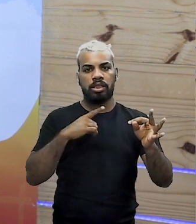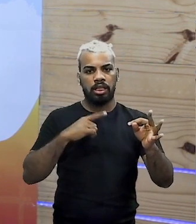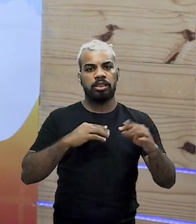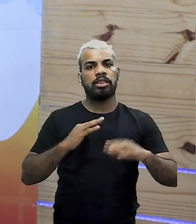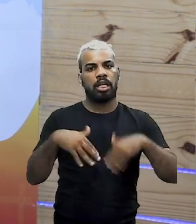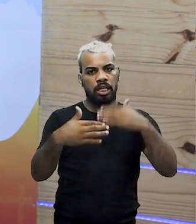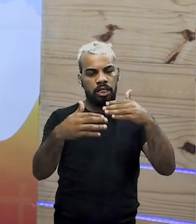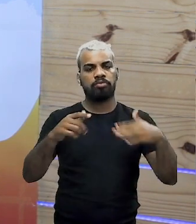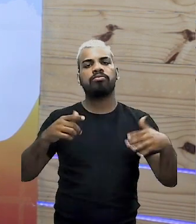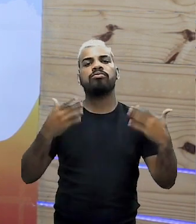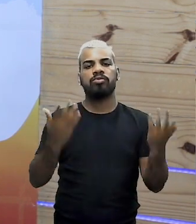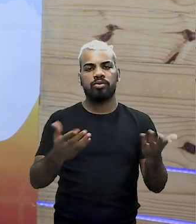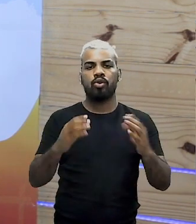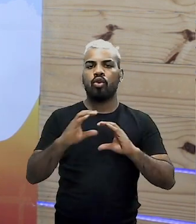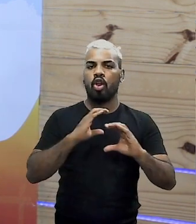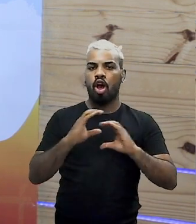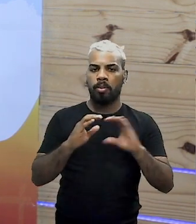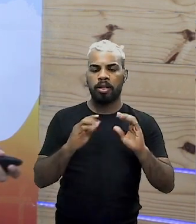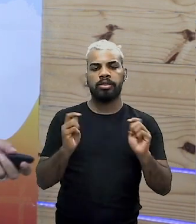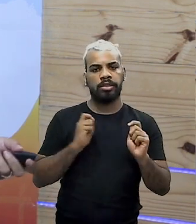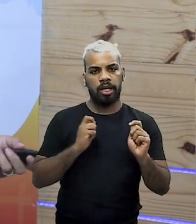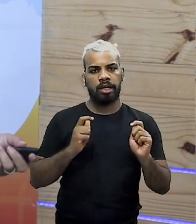avanços, principalmente para os meios de comunicação.